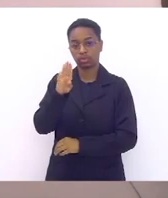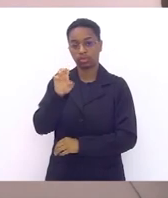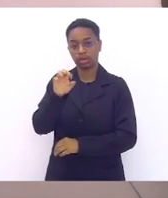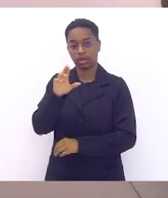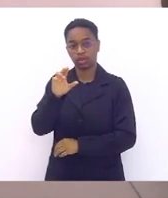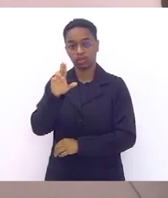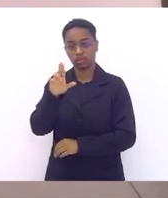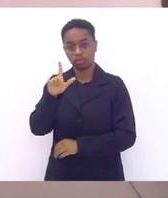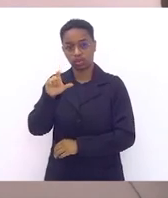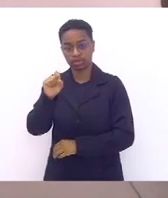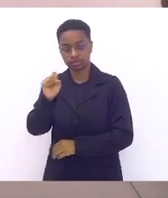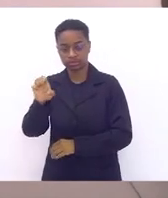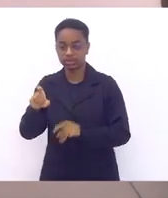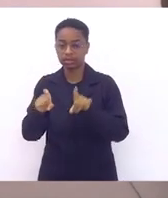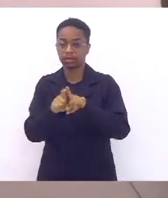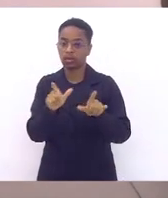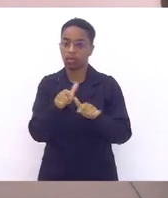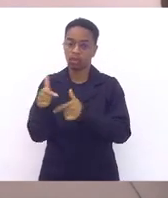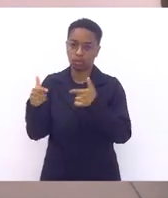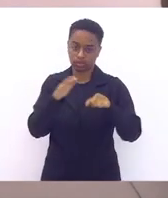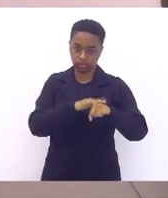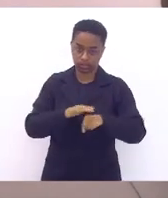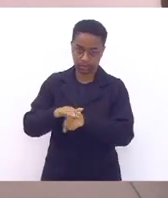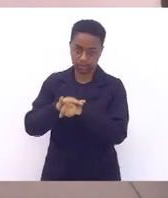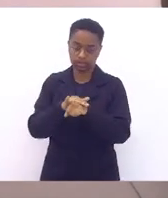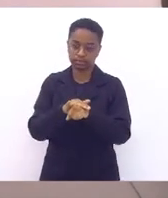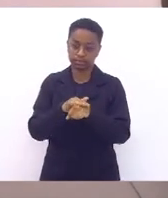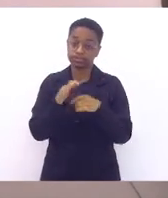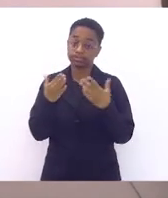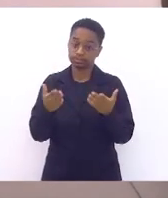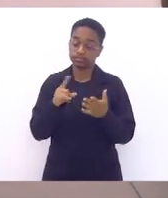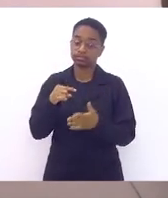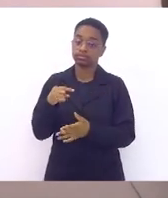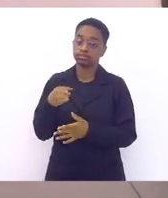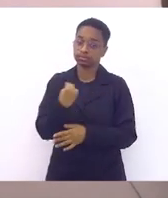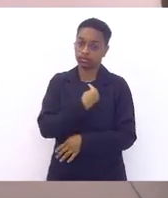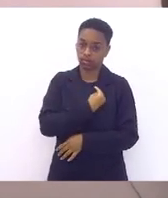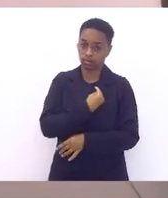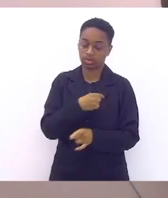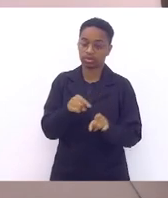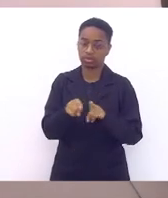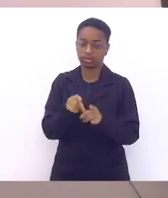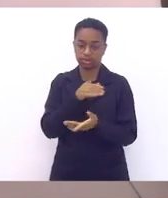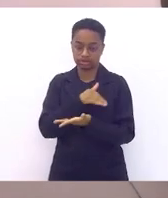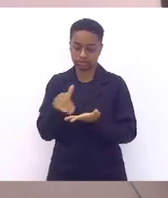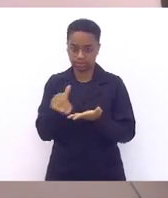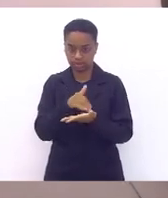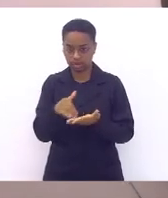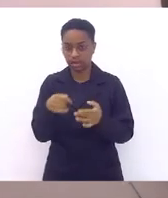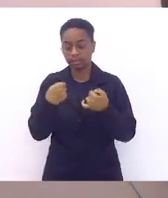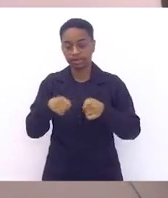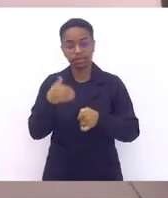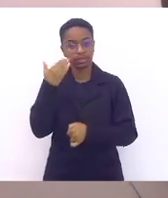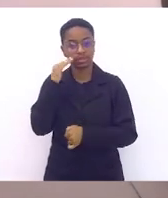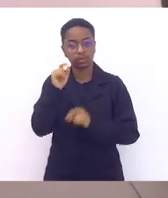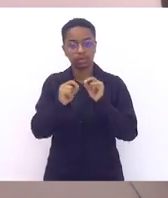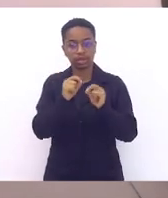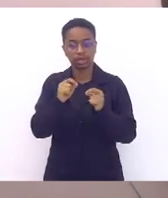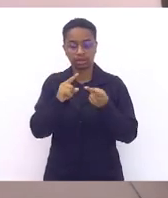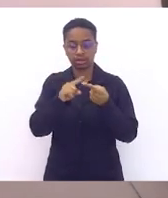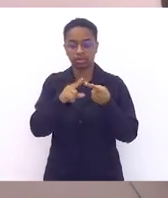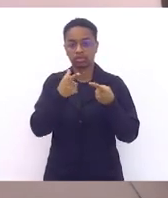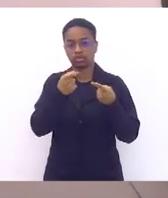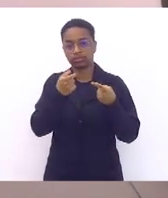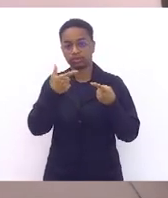doenças, como para a AIDS e outras doenças. Então, a gente também, a secretaria, tem que entender que vai ficar aí 23,